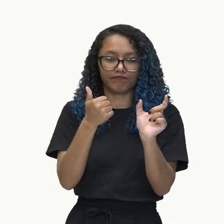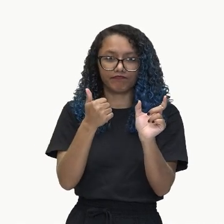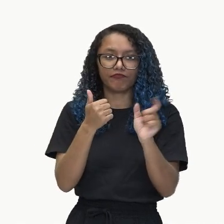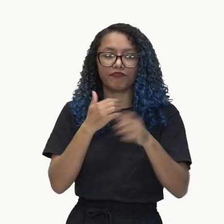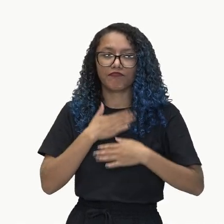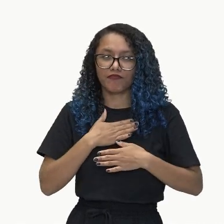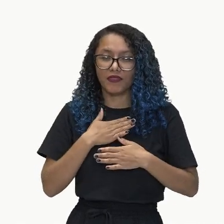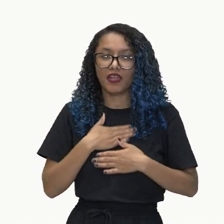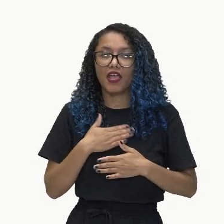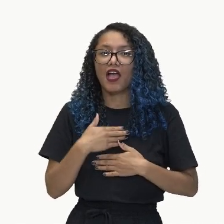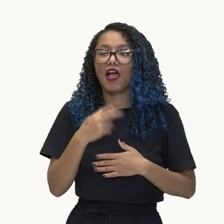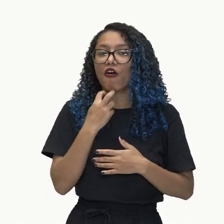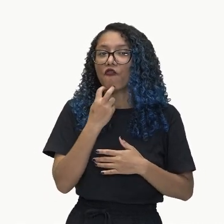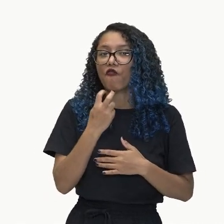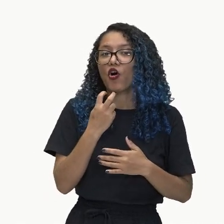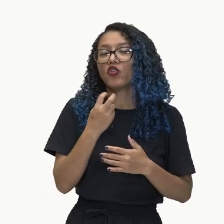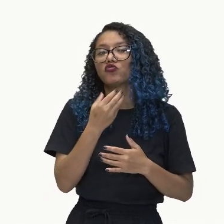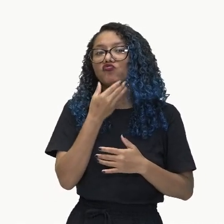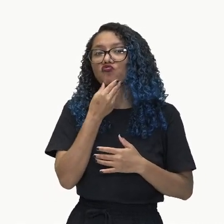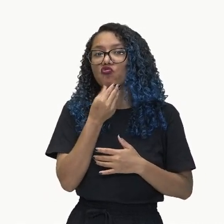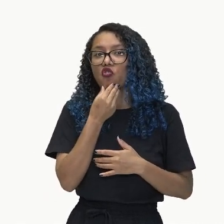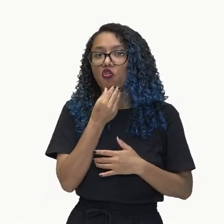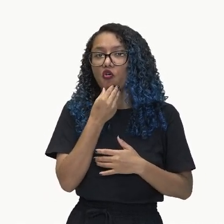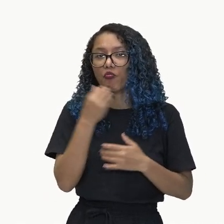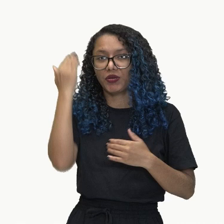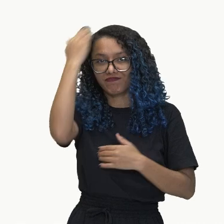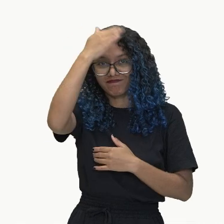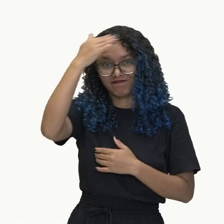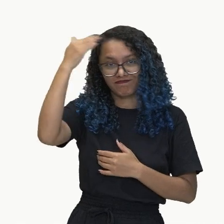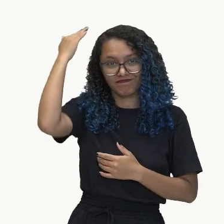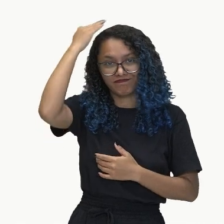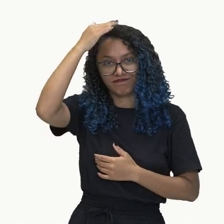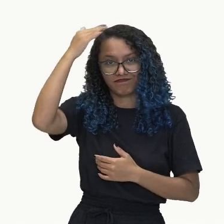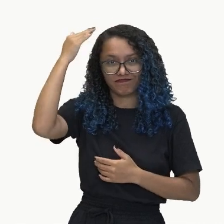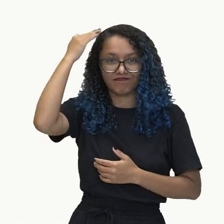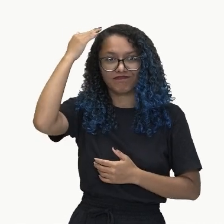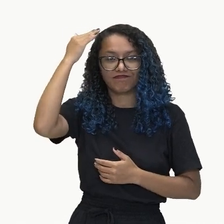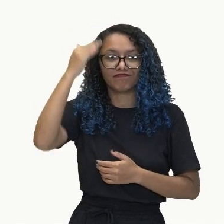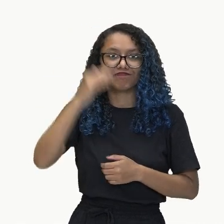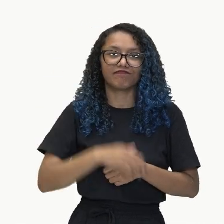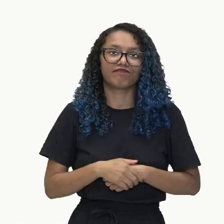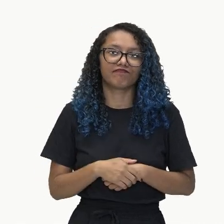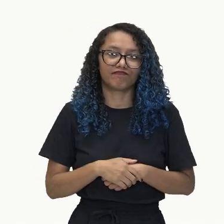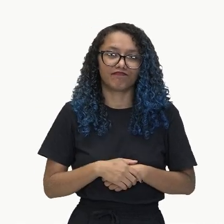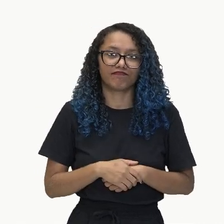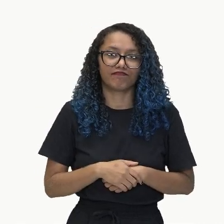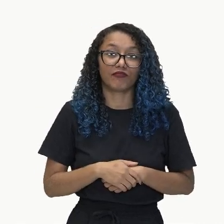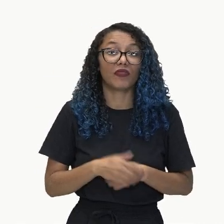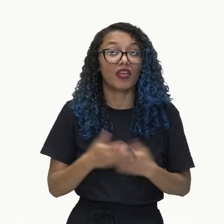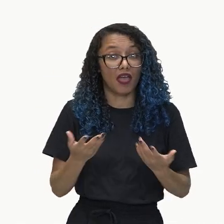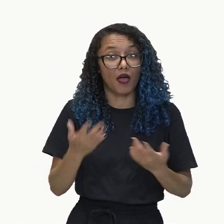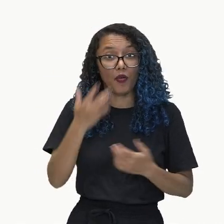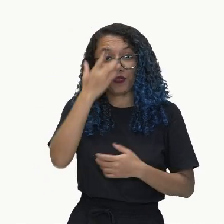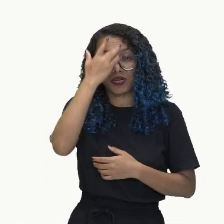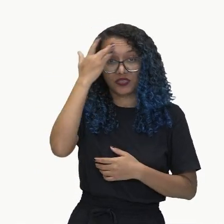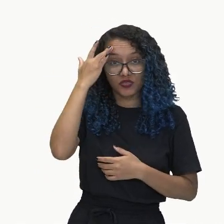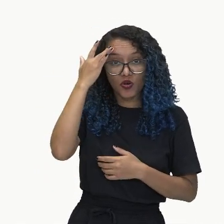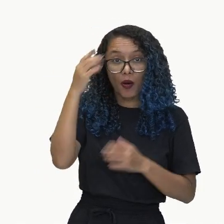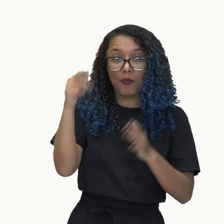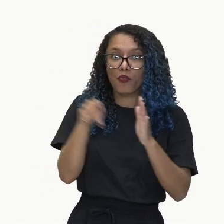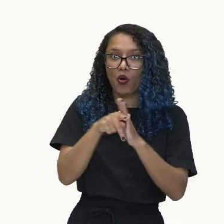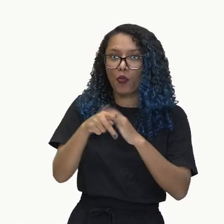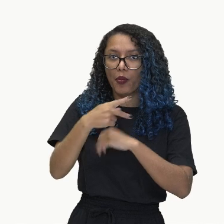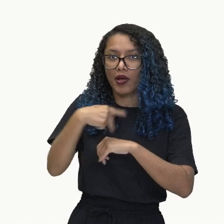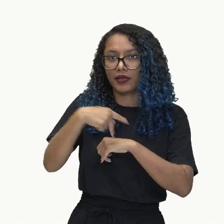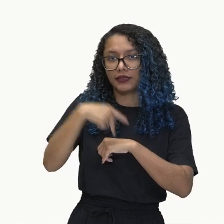masculina de um mexicano Olha que legal nós vamos ouvir na língua de um nativo bem interessante né